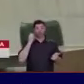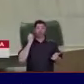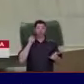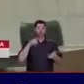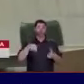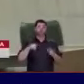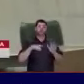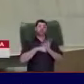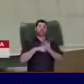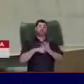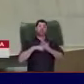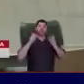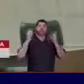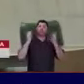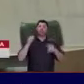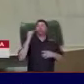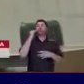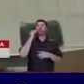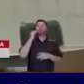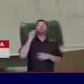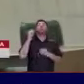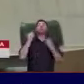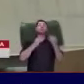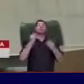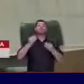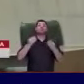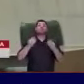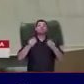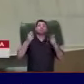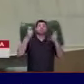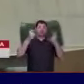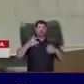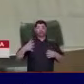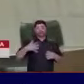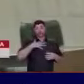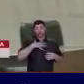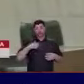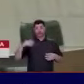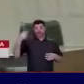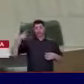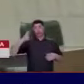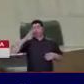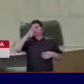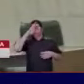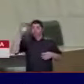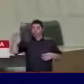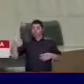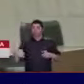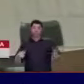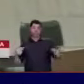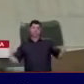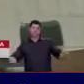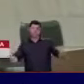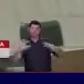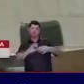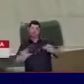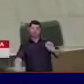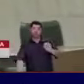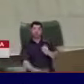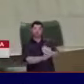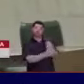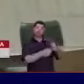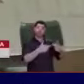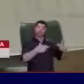mesma virulência para explicar os filhos de bolsonaro a sua ligação com as milícias para explicar os